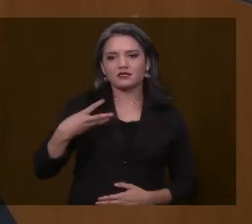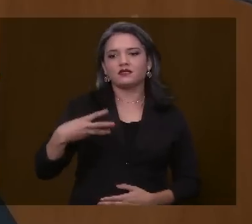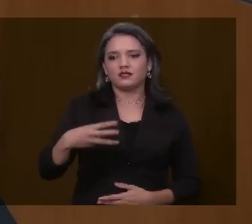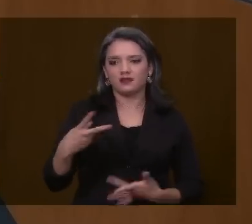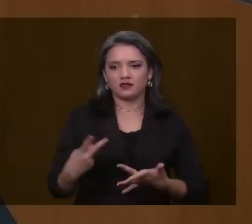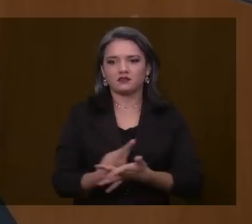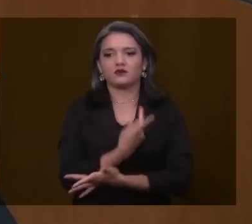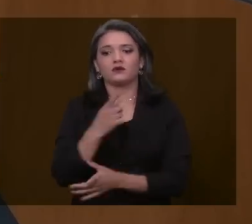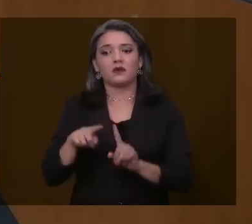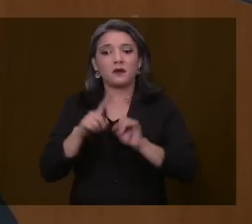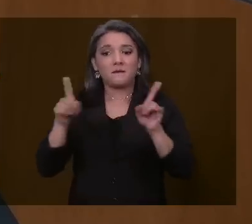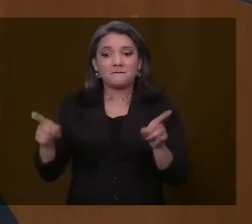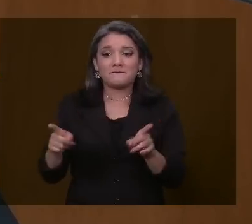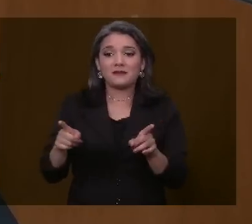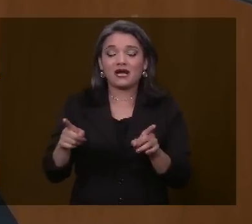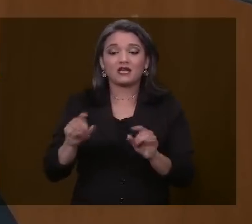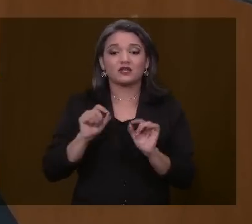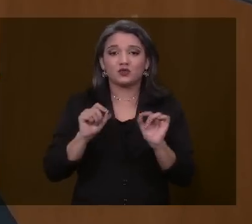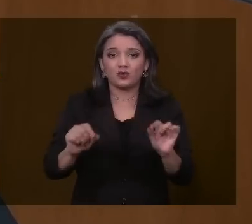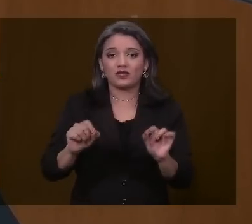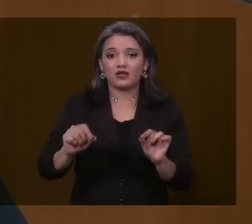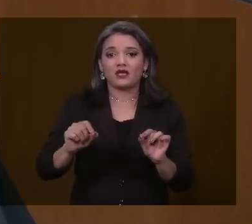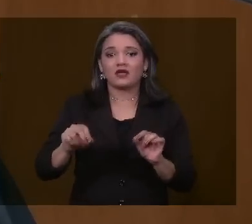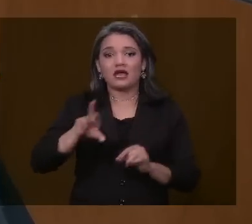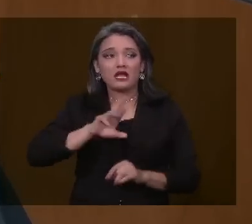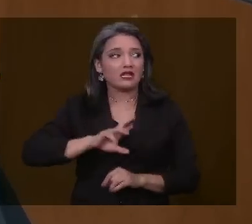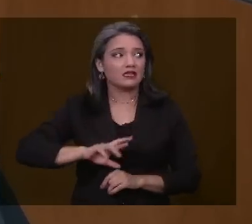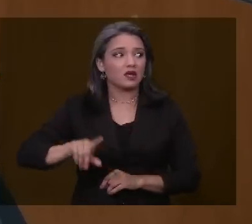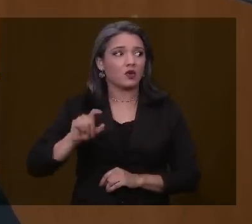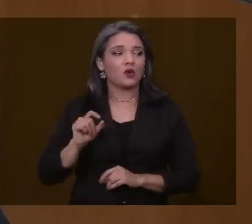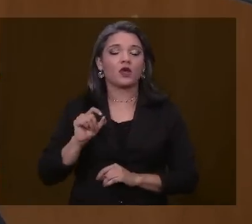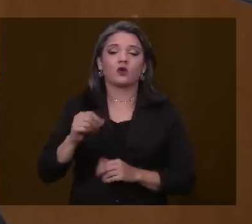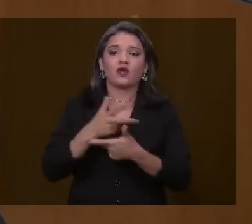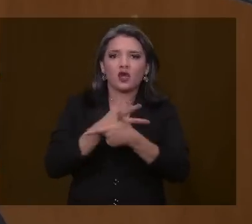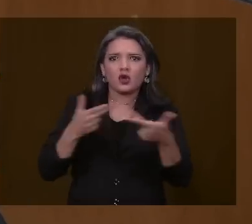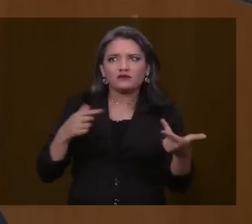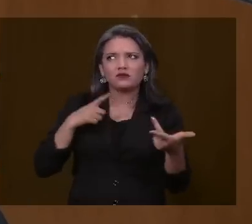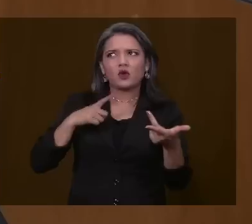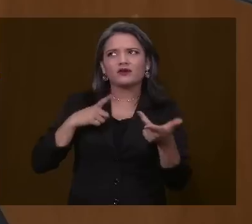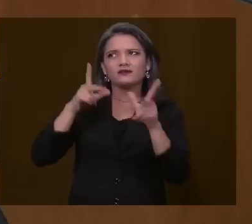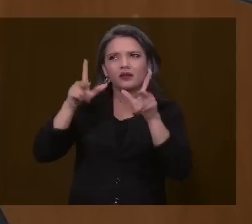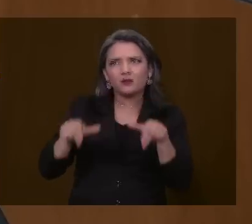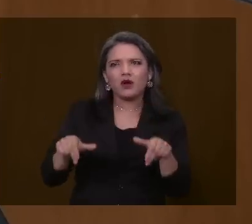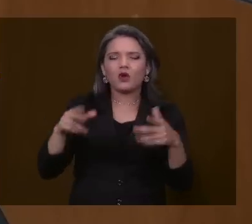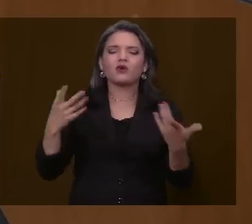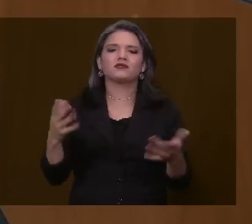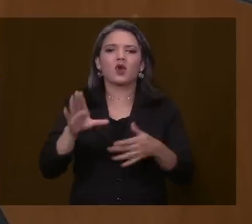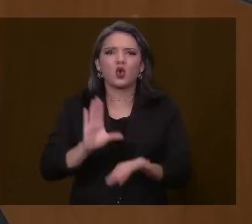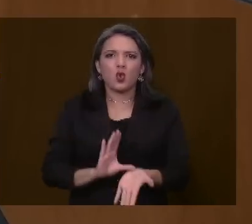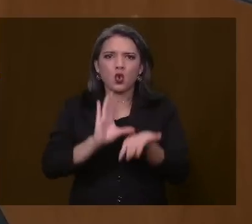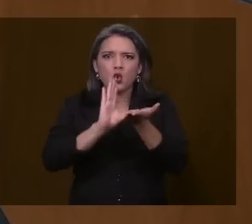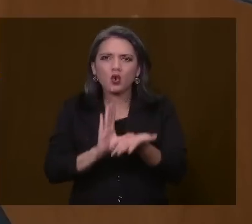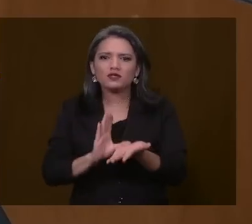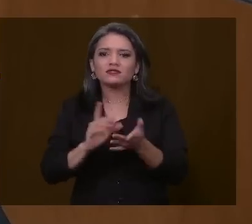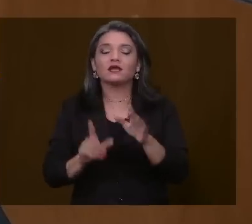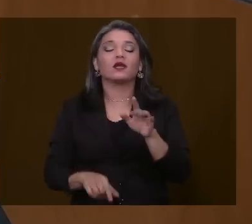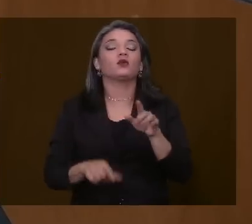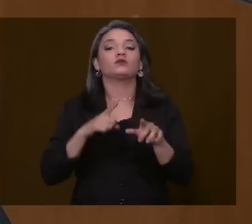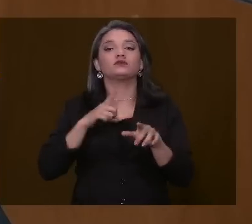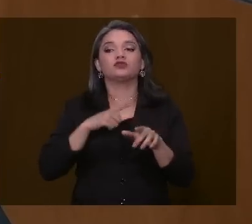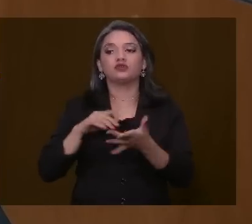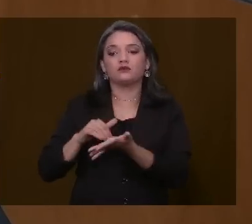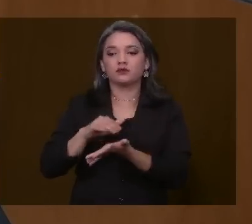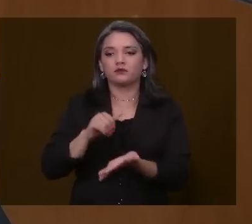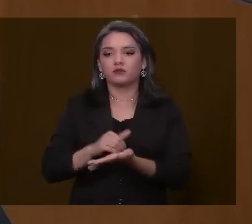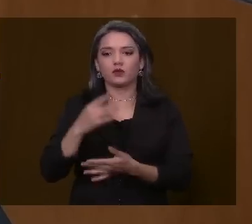isso não era nada diante da desenvoltura com a qual o Conselho de Estado destituía desembargadores, quando o